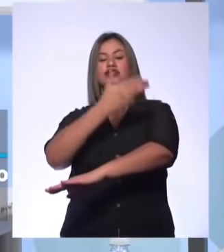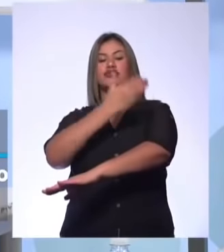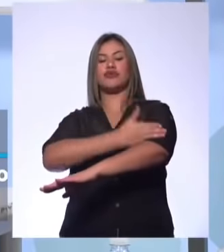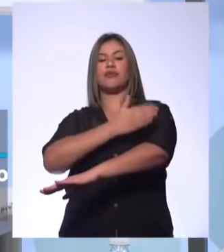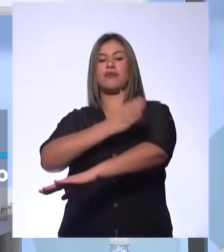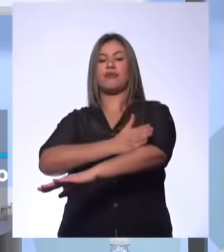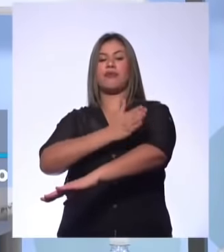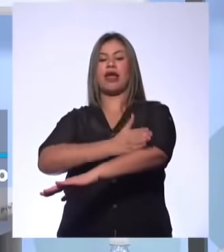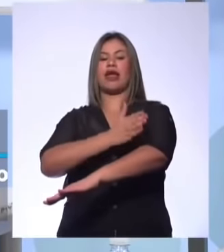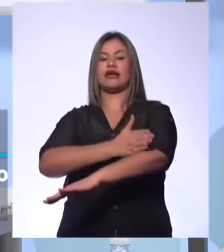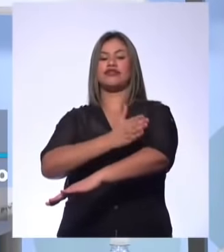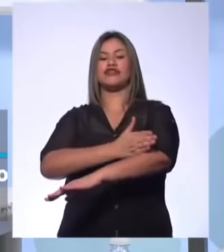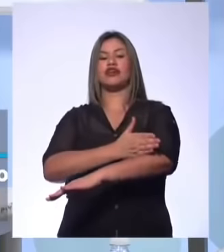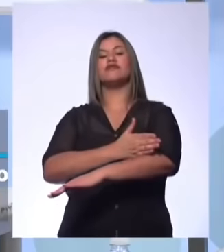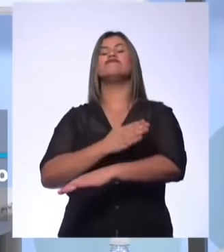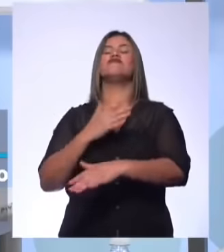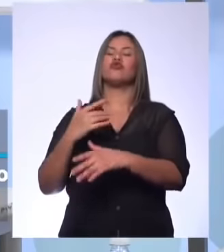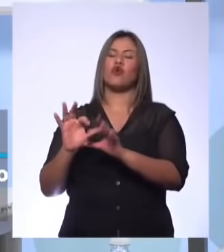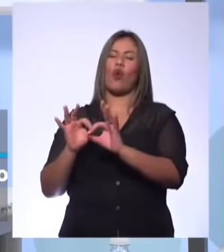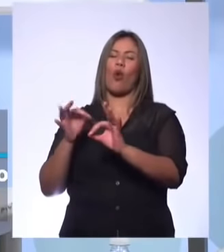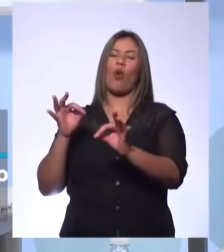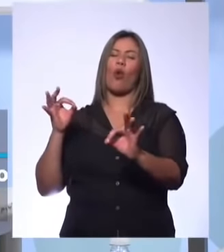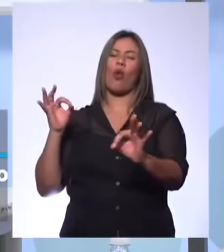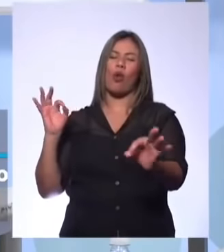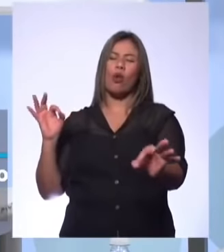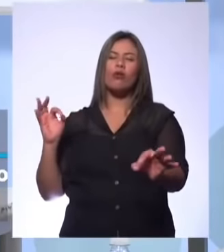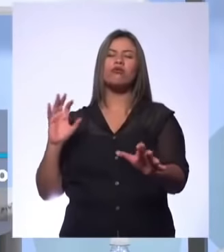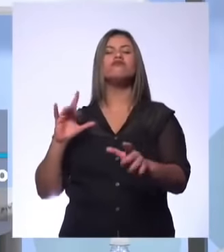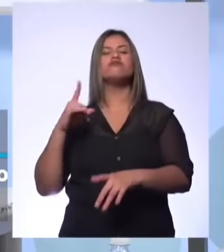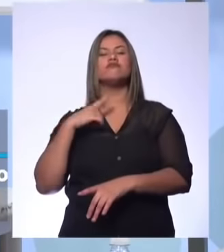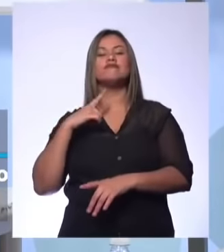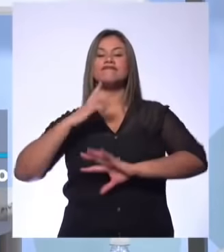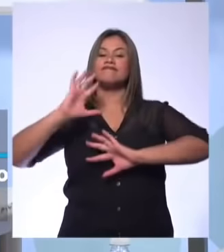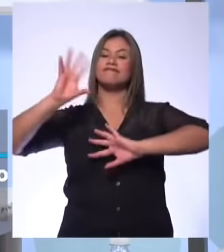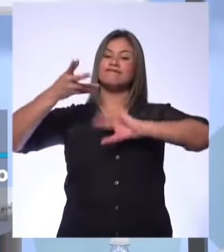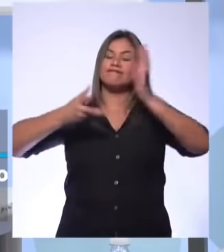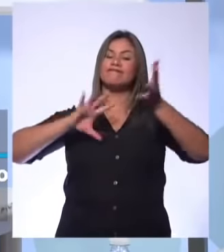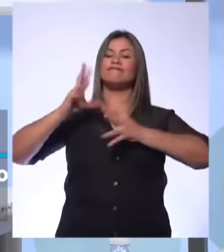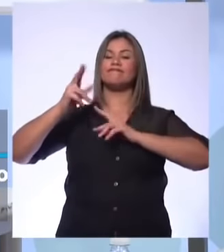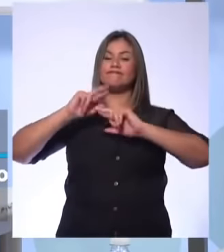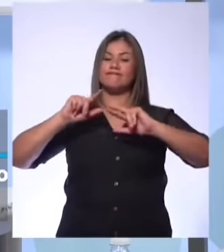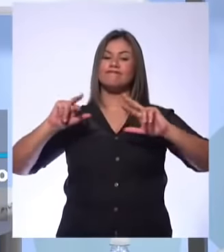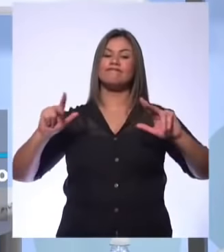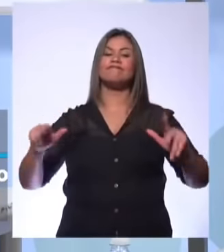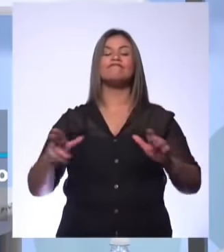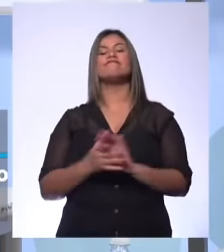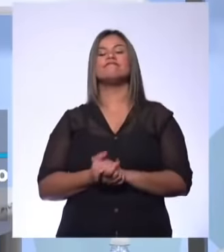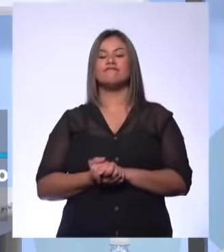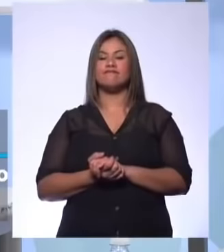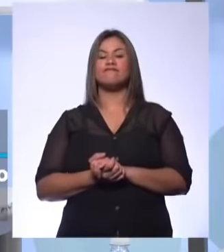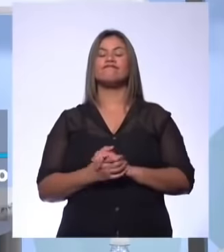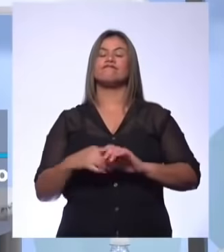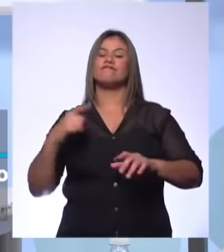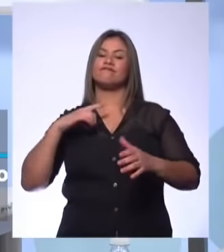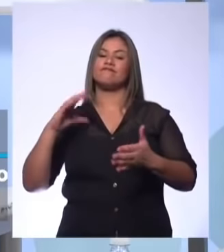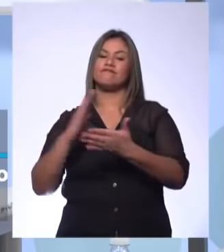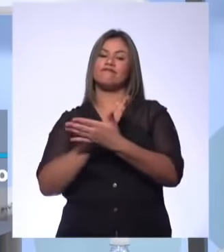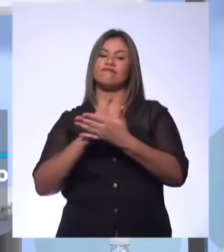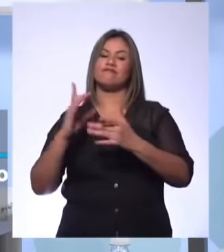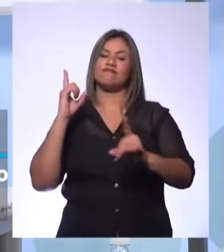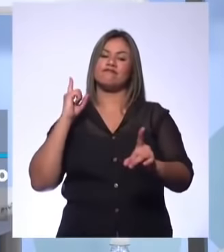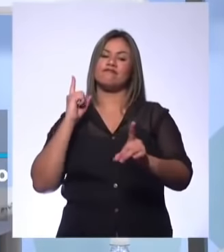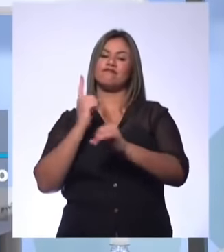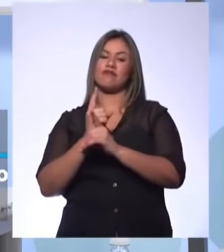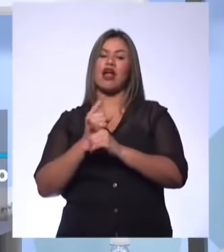longa, ela foi uma transição causada por vários fatores, está bem? Então, alguns encontros causaram guerras, outros